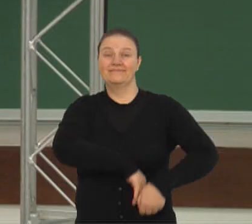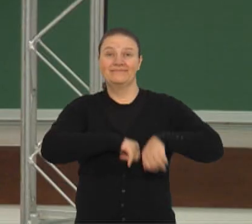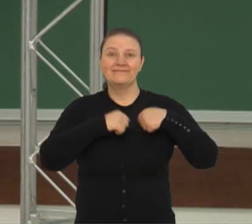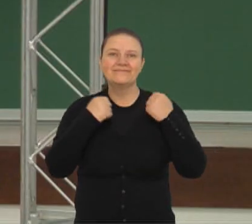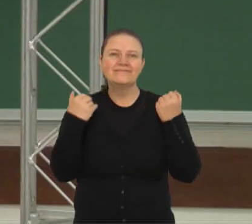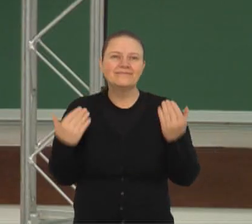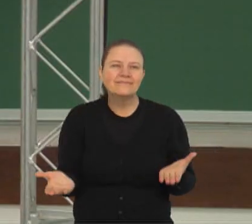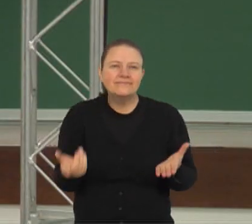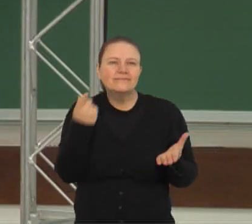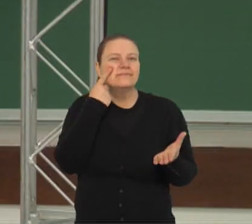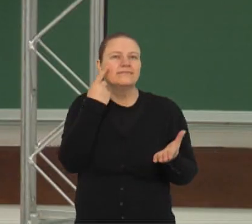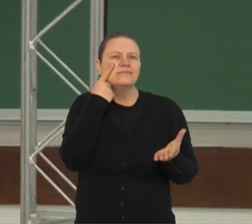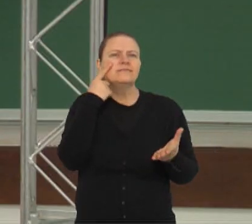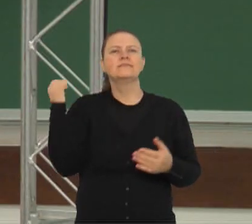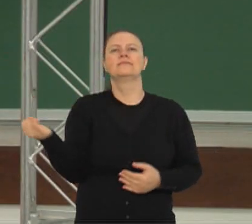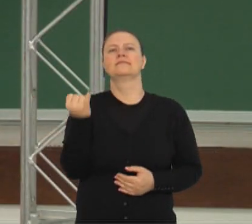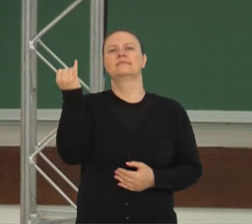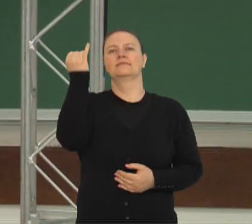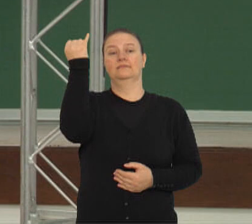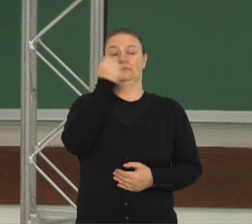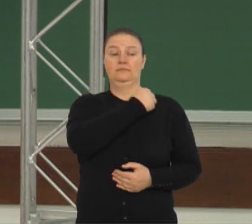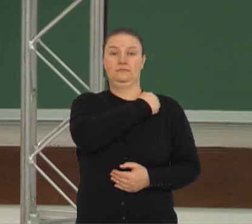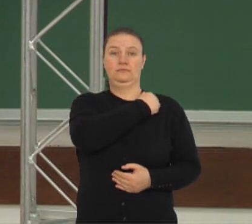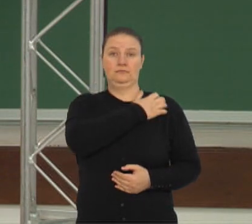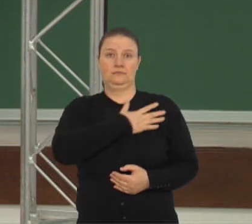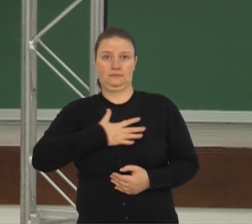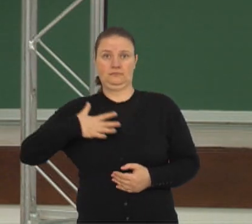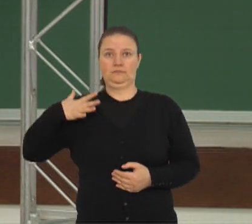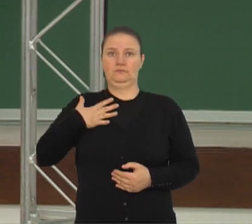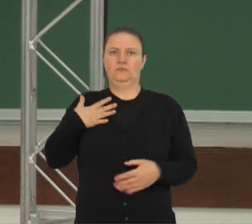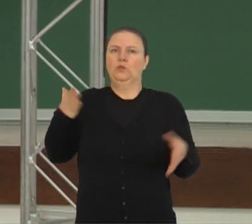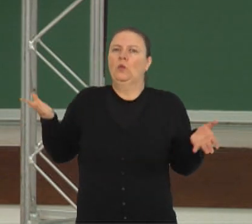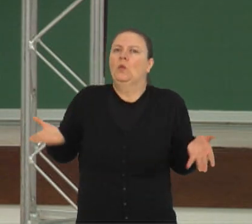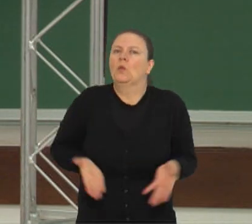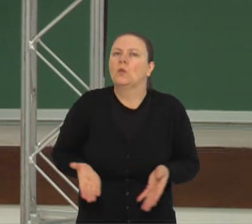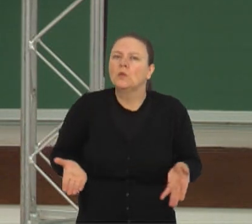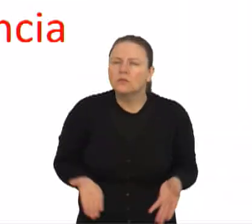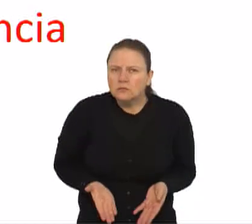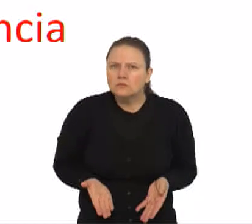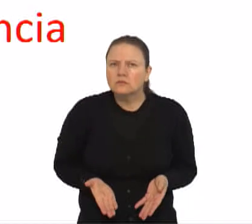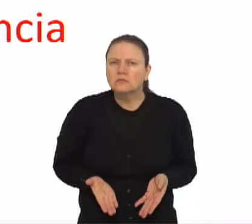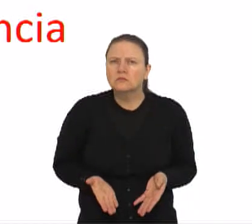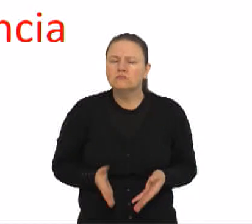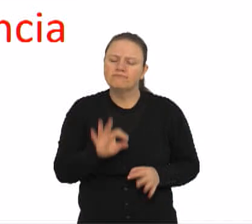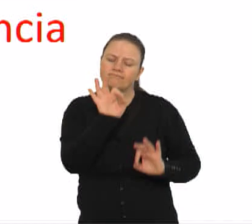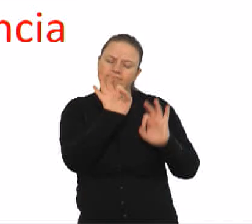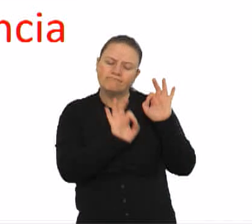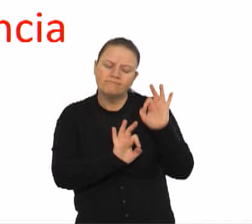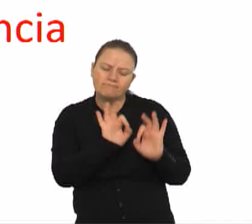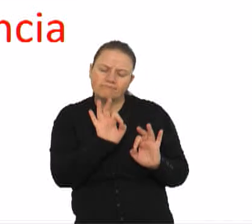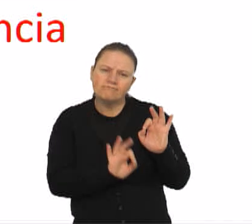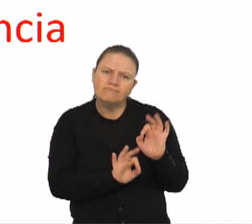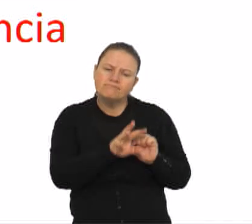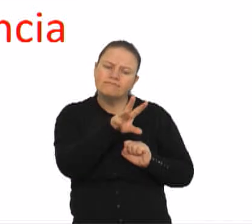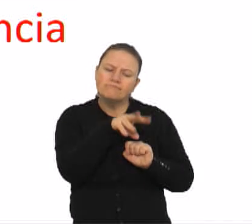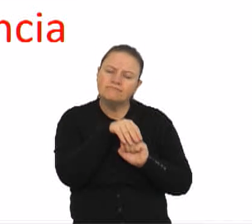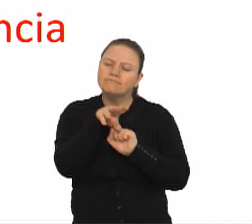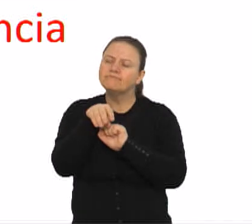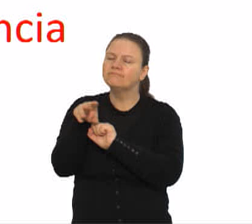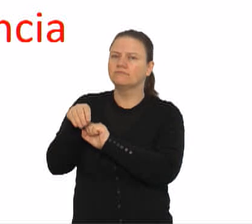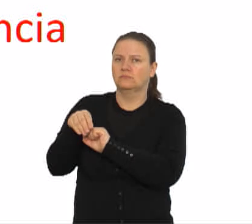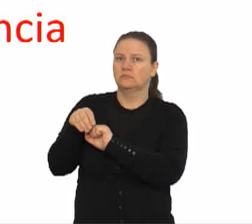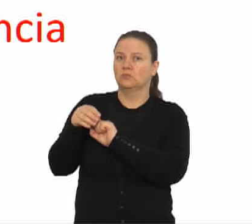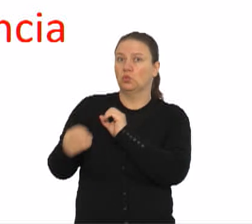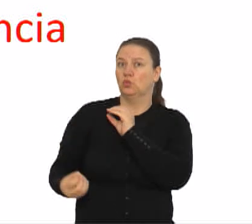Muito bem, vamos ver a importância do Aristóteles hoje. A organização dos saberes feitas por Aristóteles